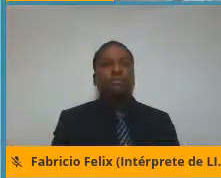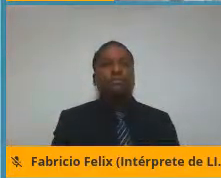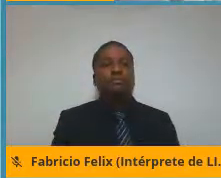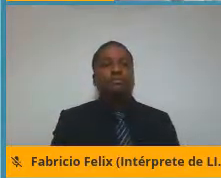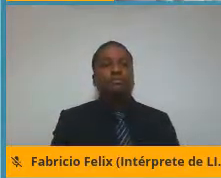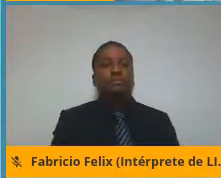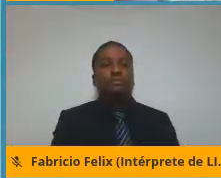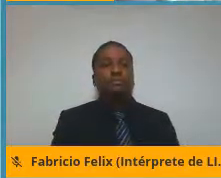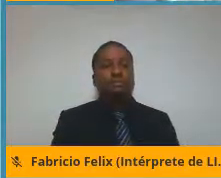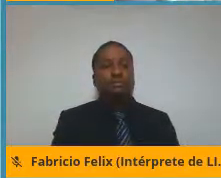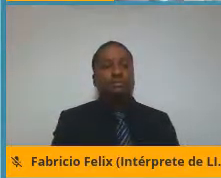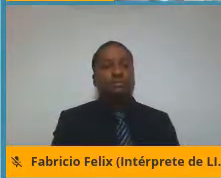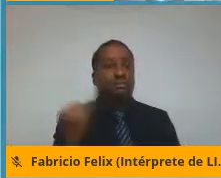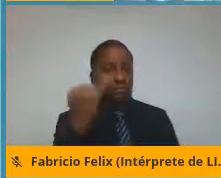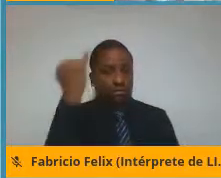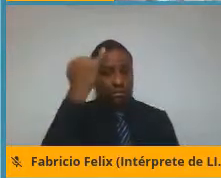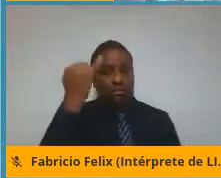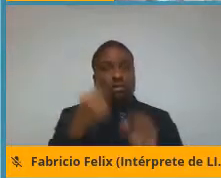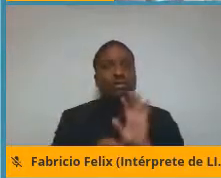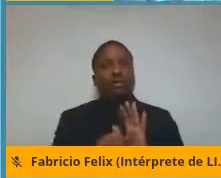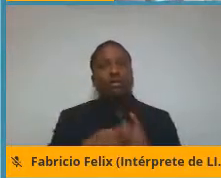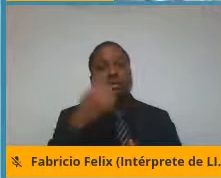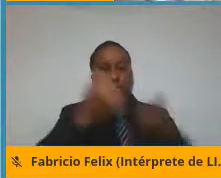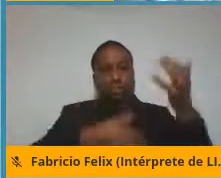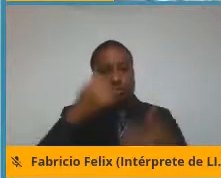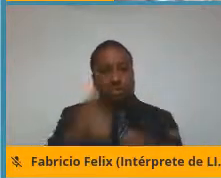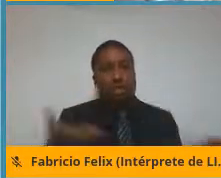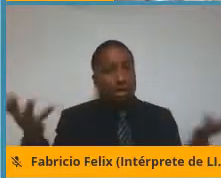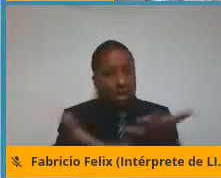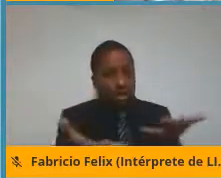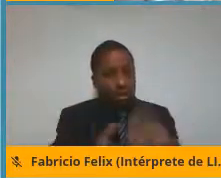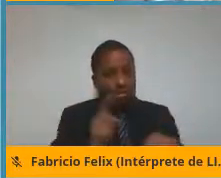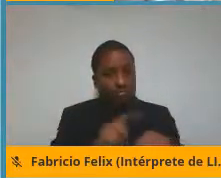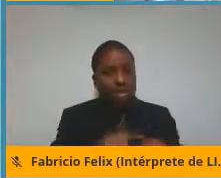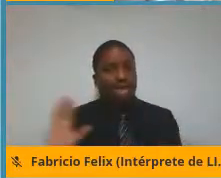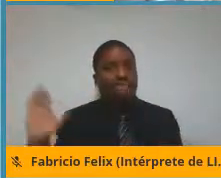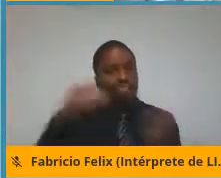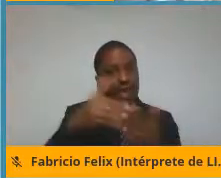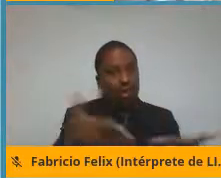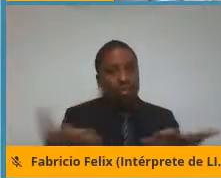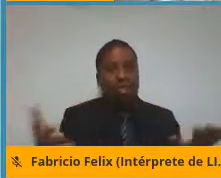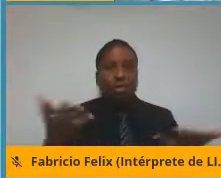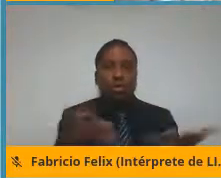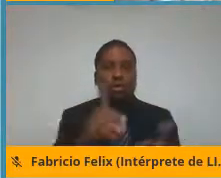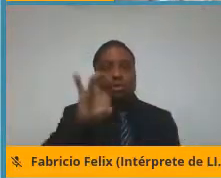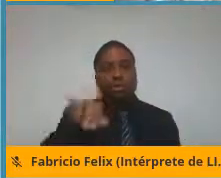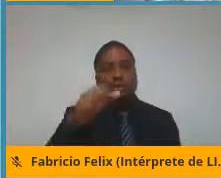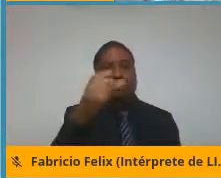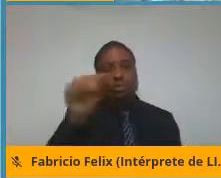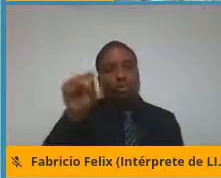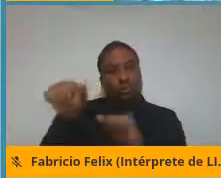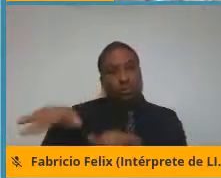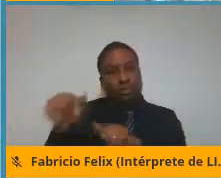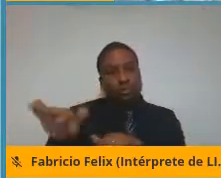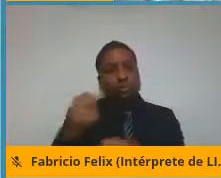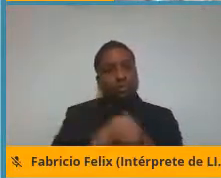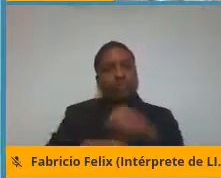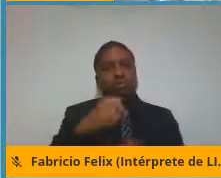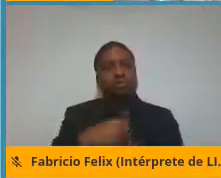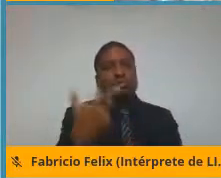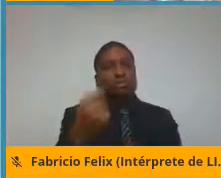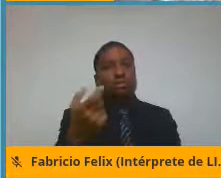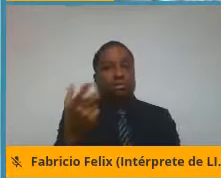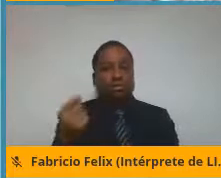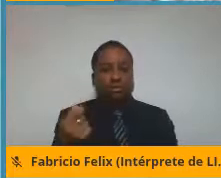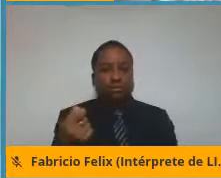quadro. Importante dizer que, neste momento, até o dia de hoje são 8 de setembro de 2020, não